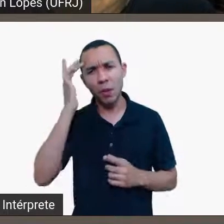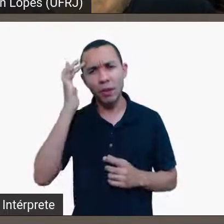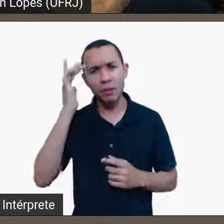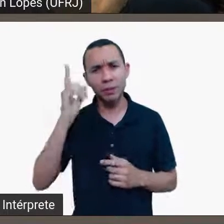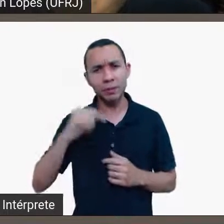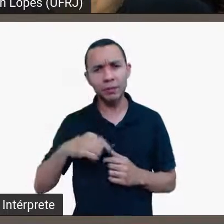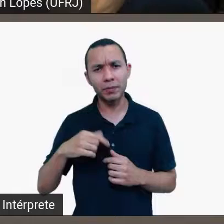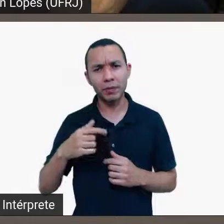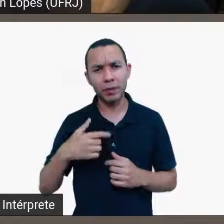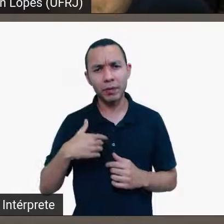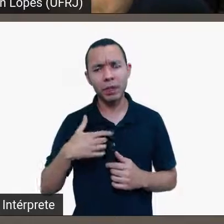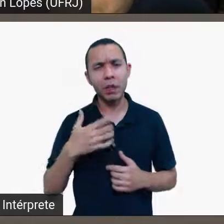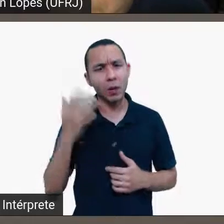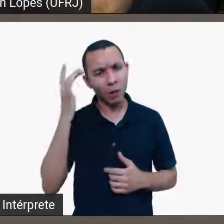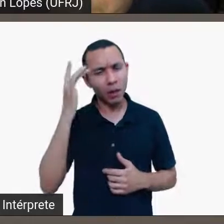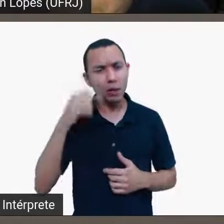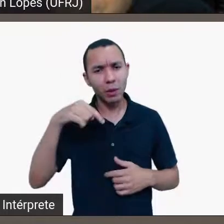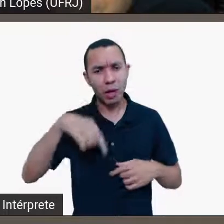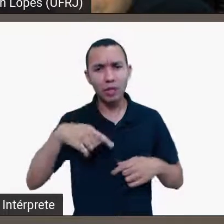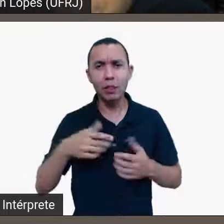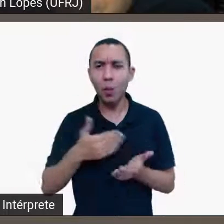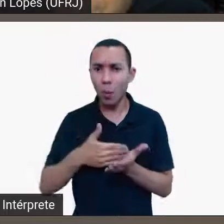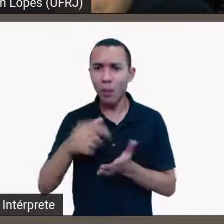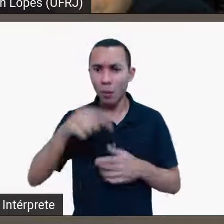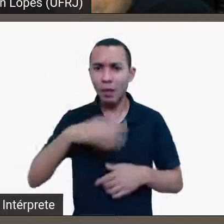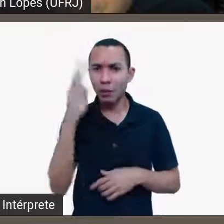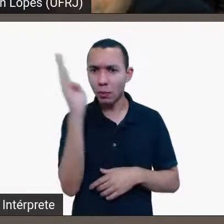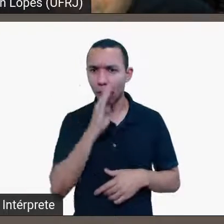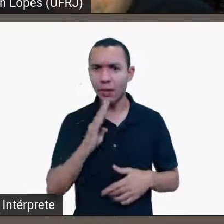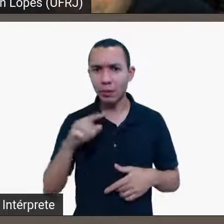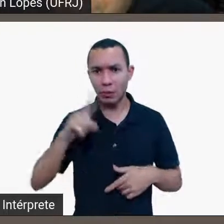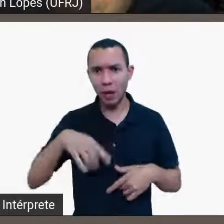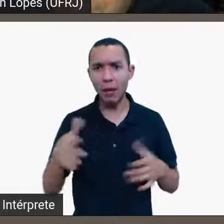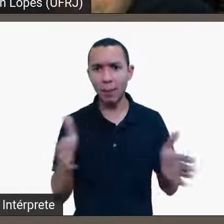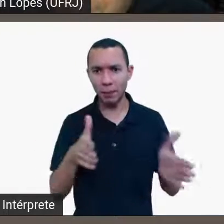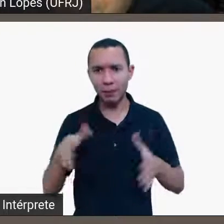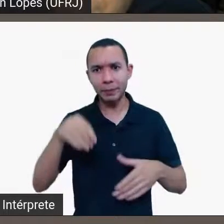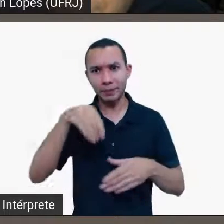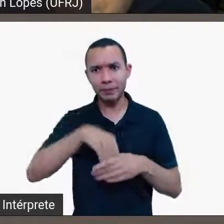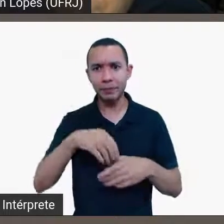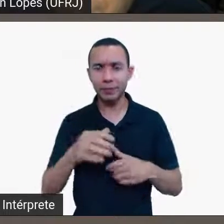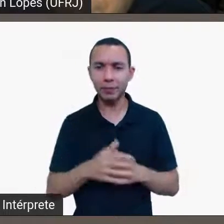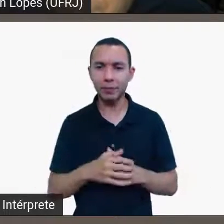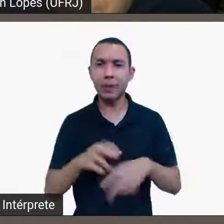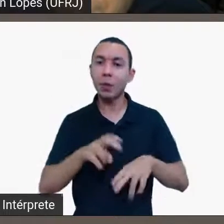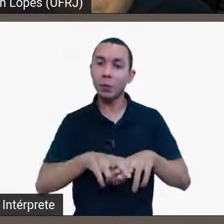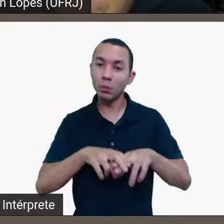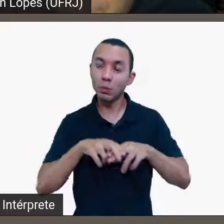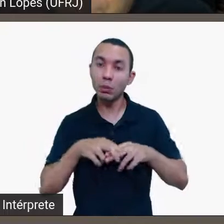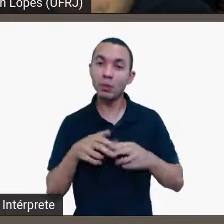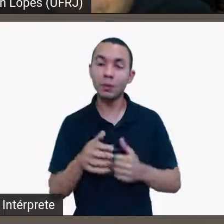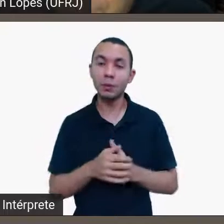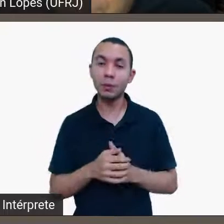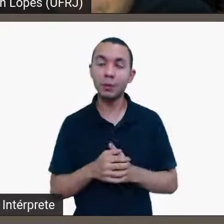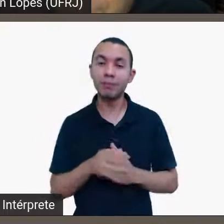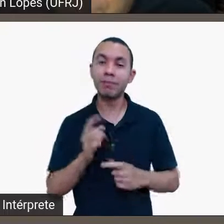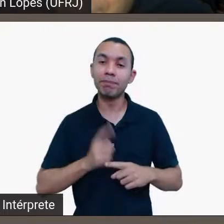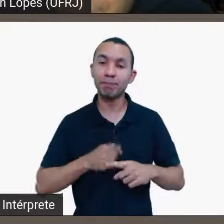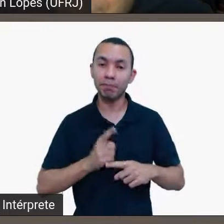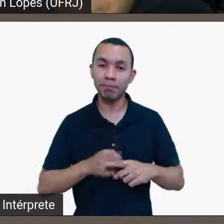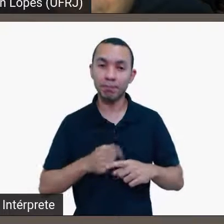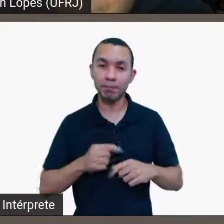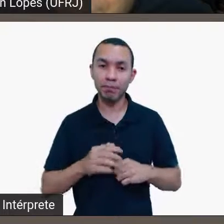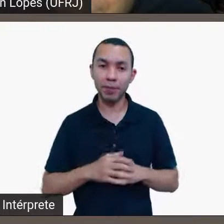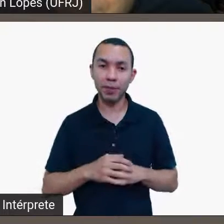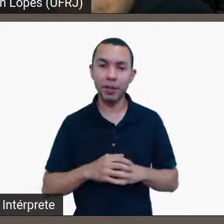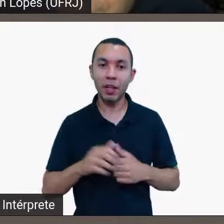preponderou no Brasil desse período, muito em virtude do fato que a realização